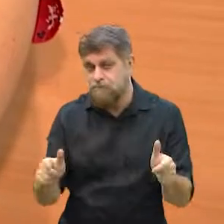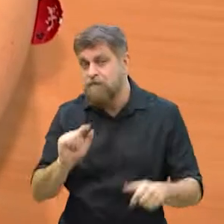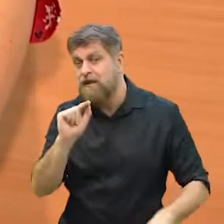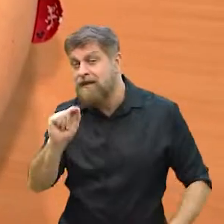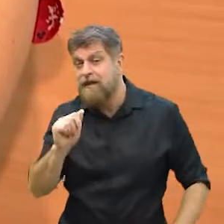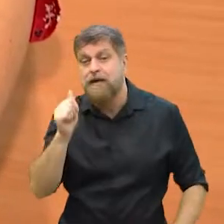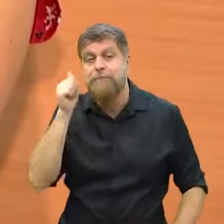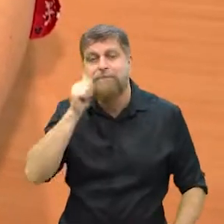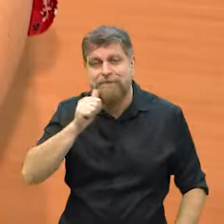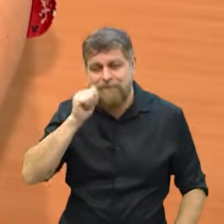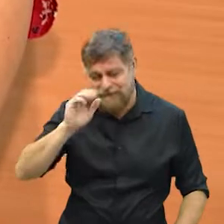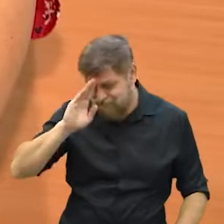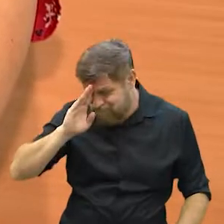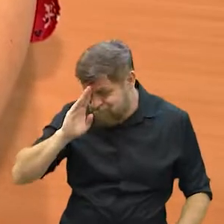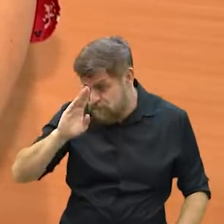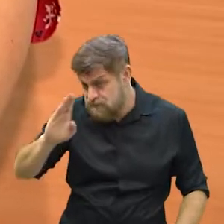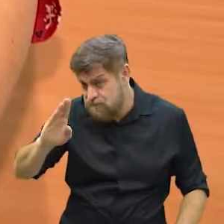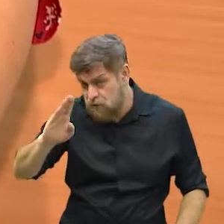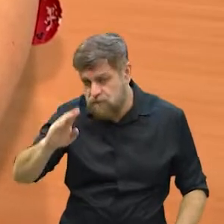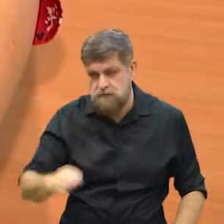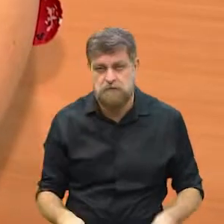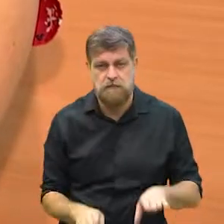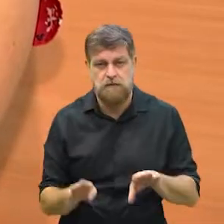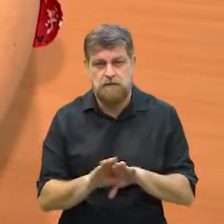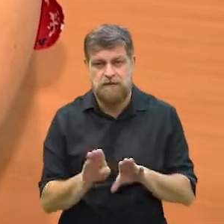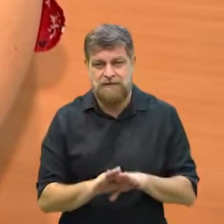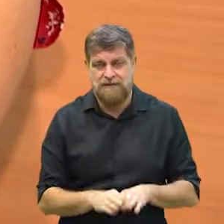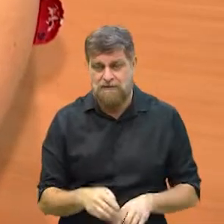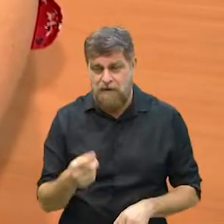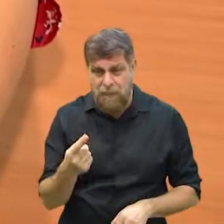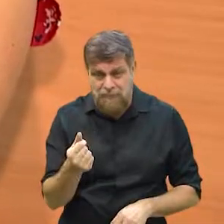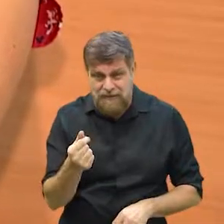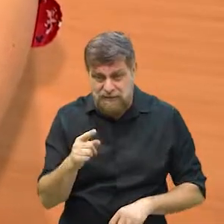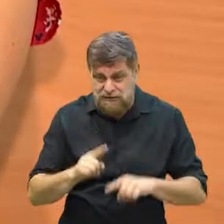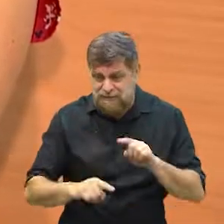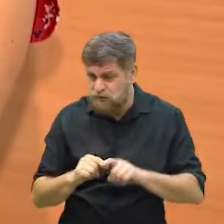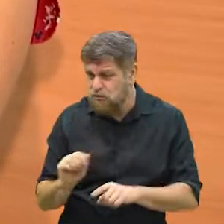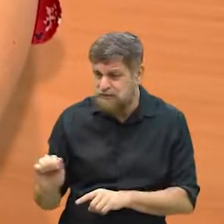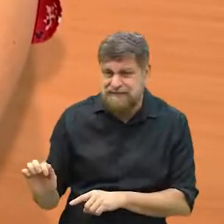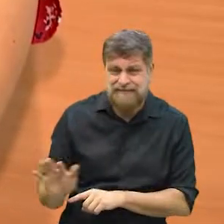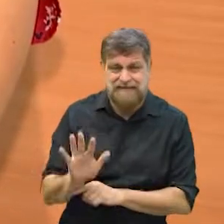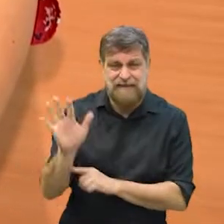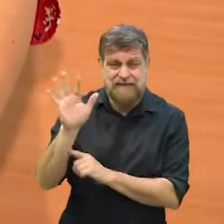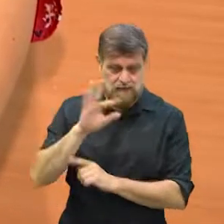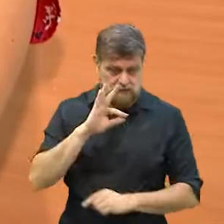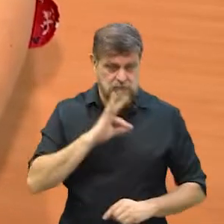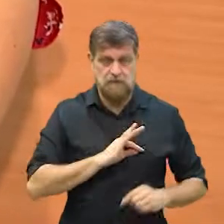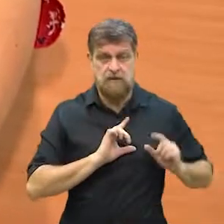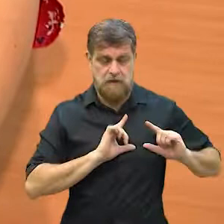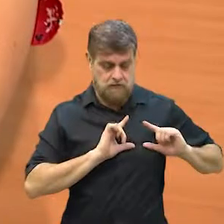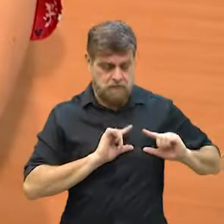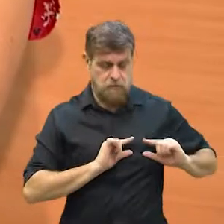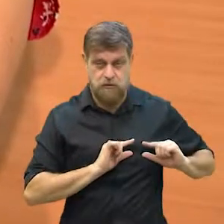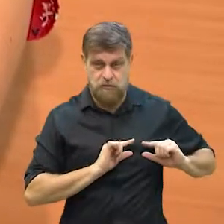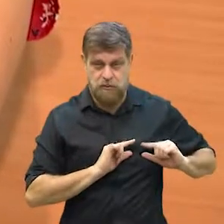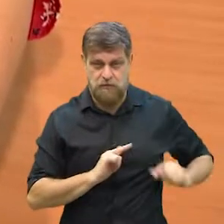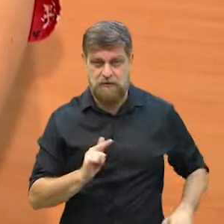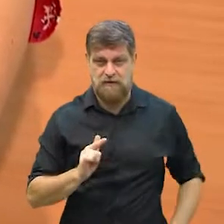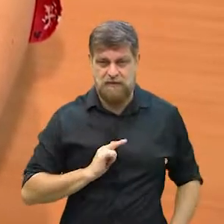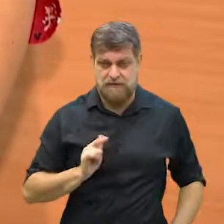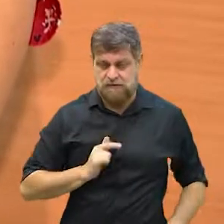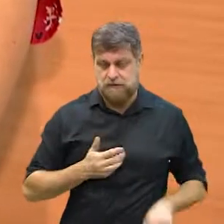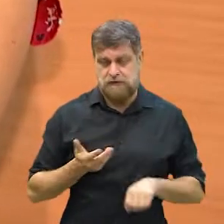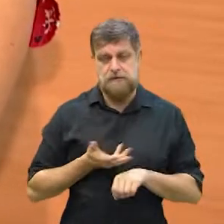sobretudo mulheres, você tem um aumento do custo de vida, você teve achatamento da renda, você teve